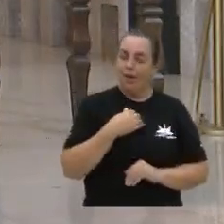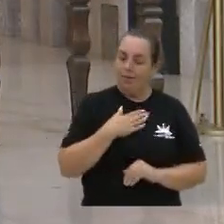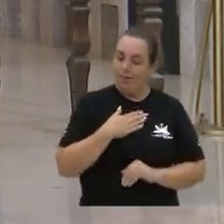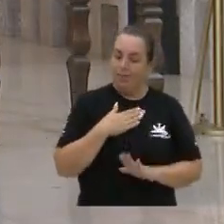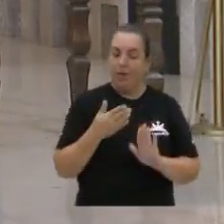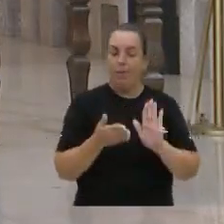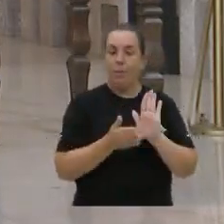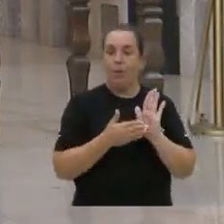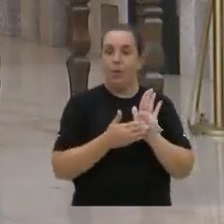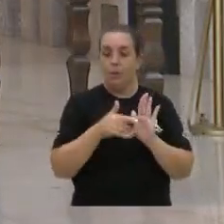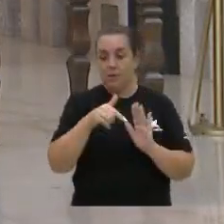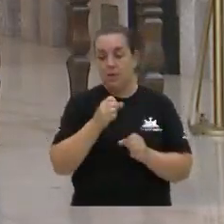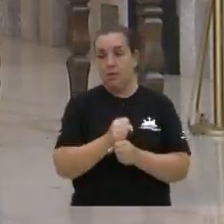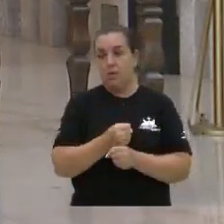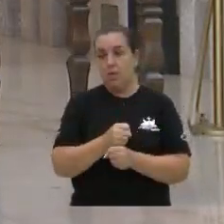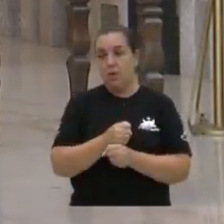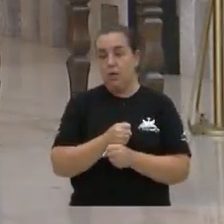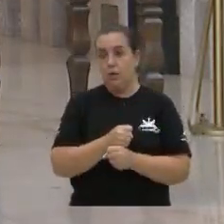deste ano.